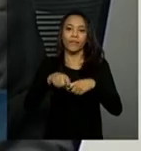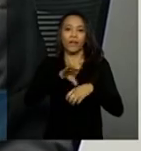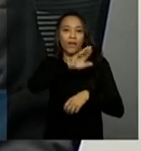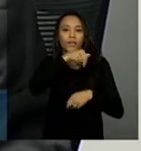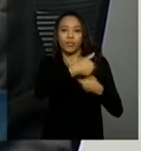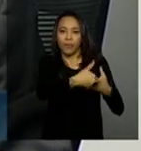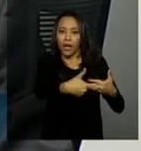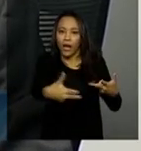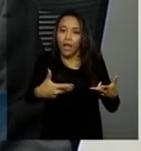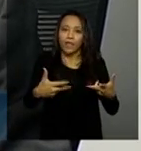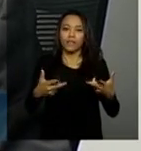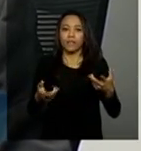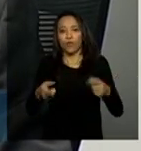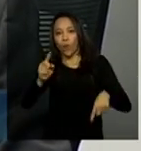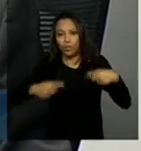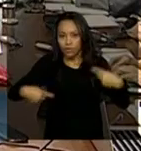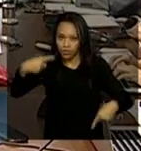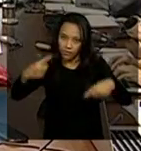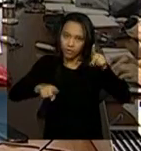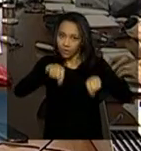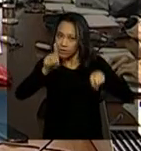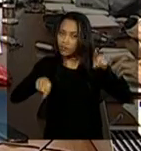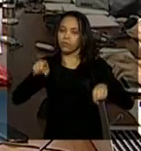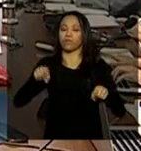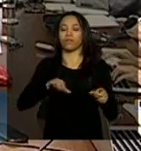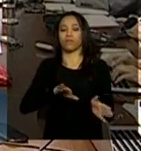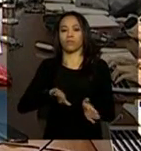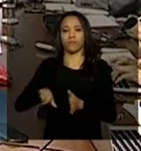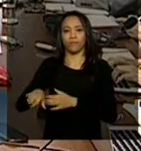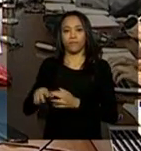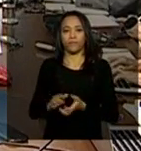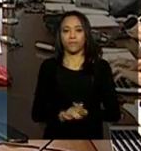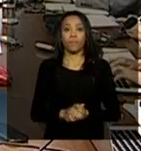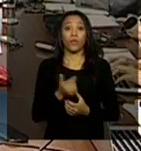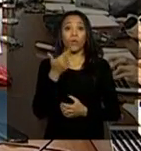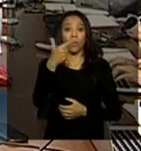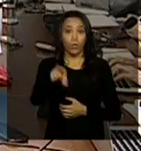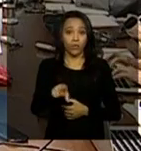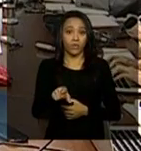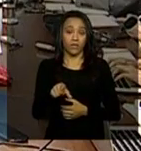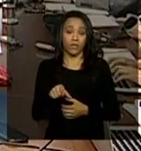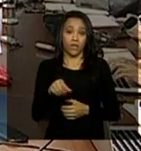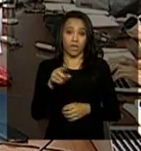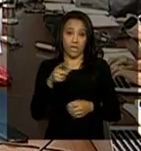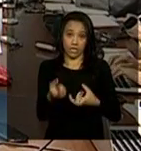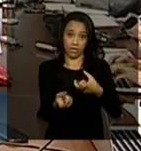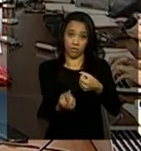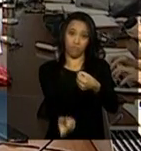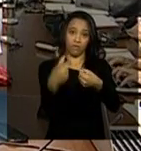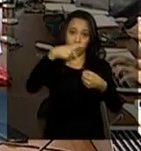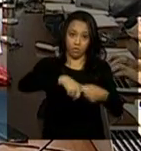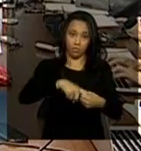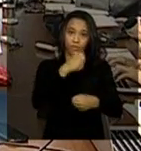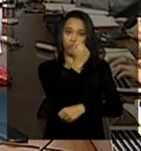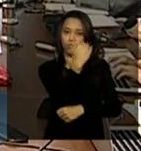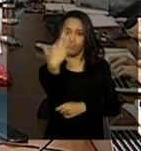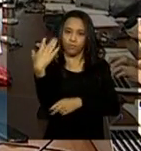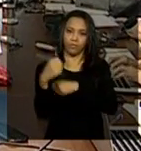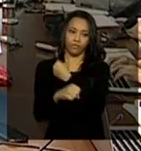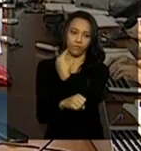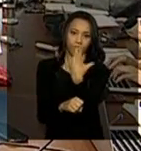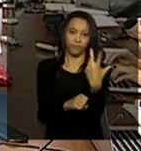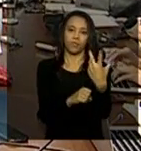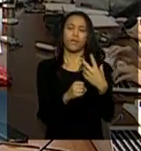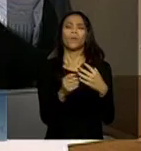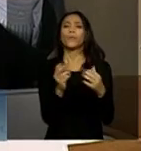vai. Aquele da vegetação secundária, acho que fica mais fácil. Isso. O que acontece é que